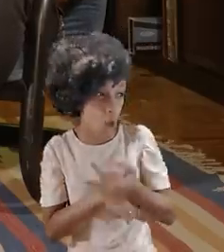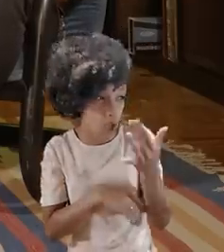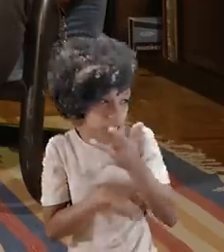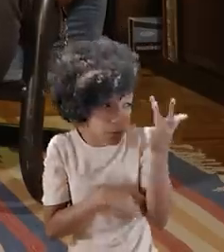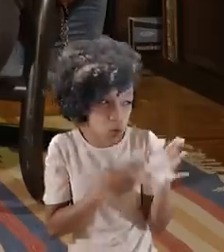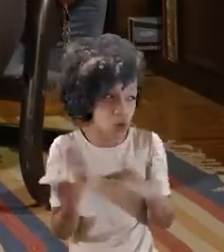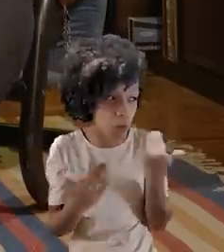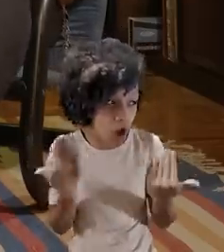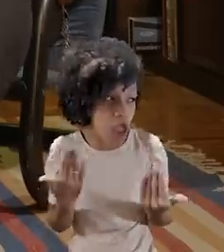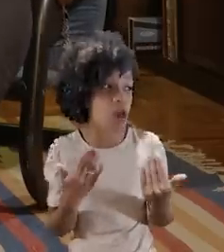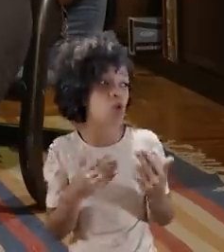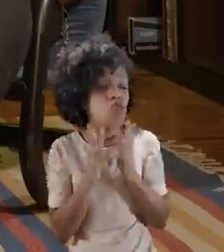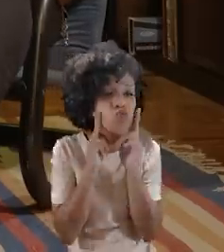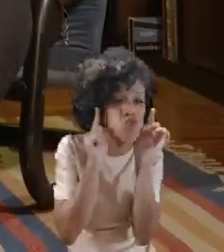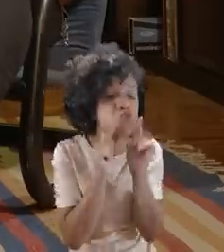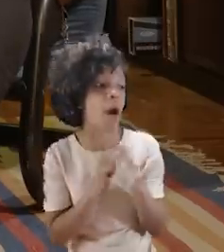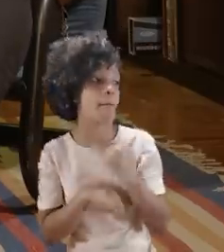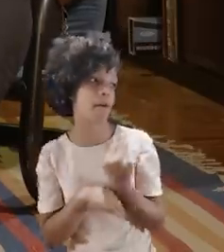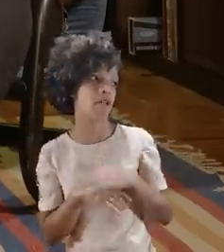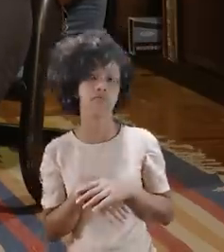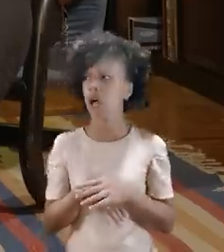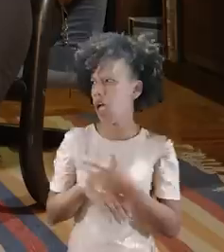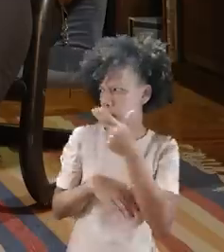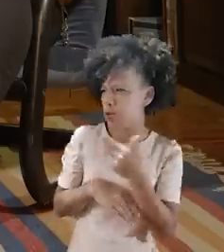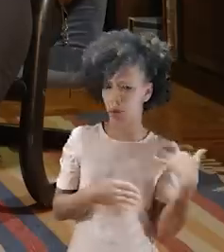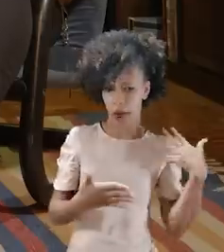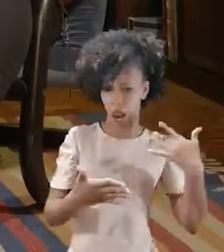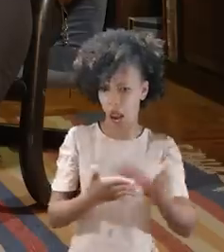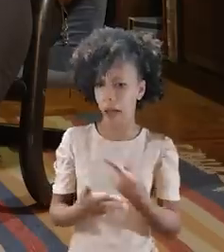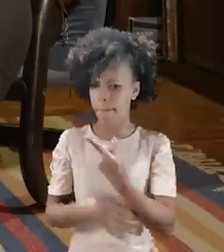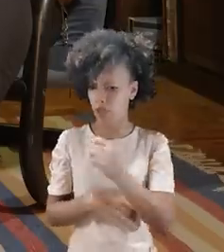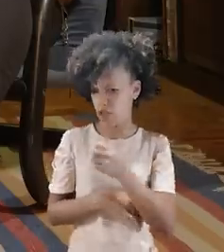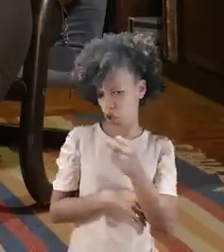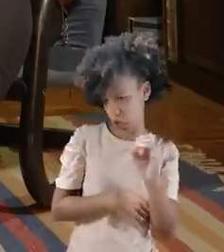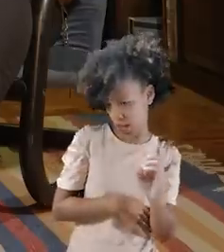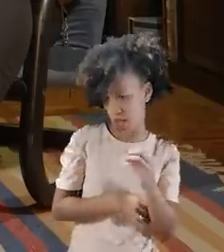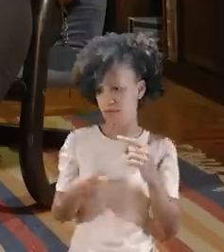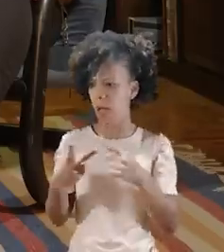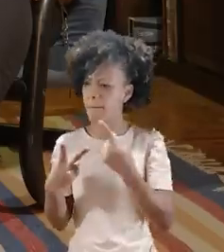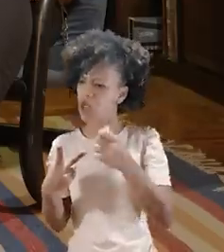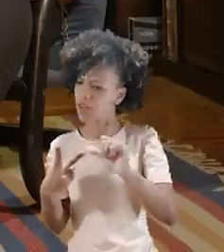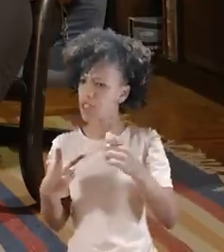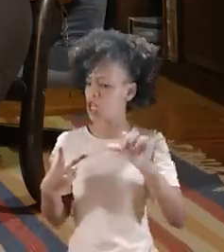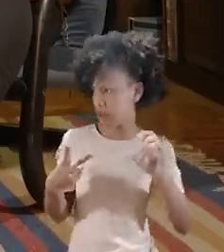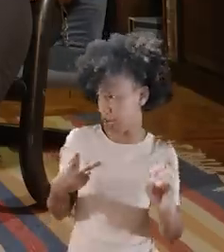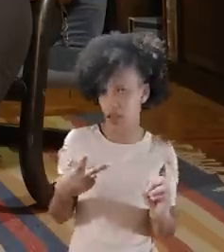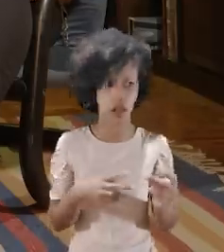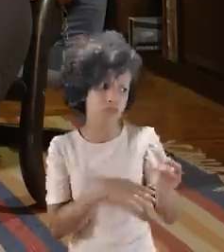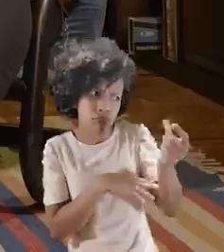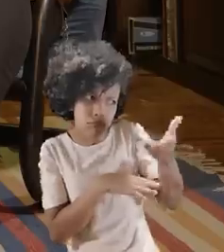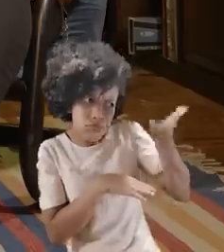de barbeiro aí já Olha eu acho que é isso que aconteceu durante muito tempo até os anos 80 90 era o velho se ela Na barbearia o